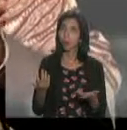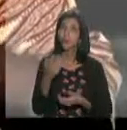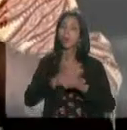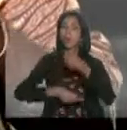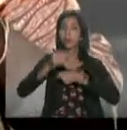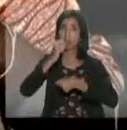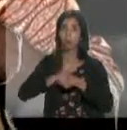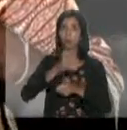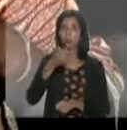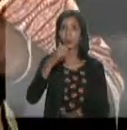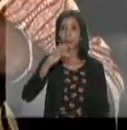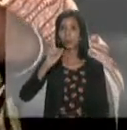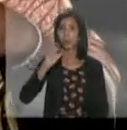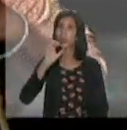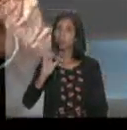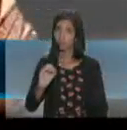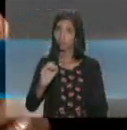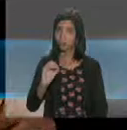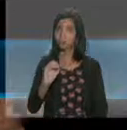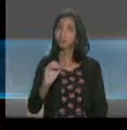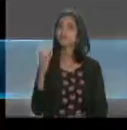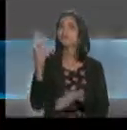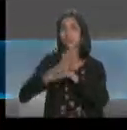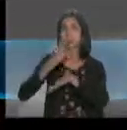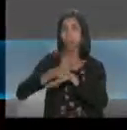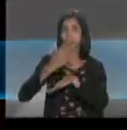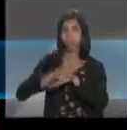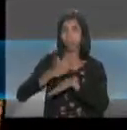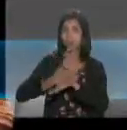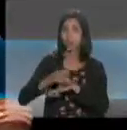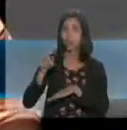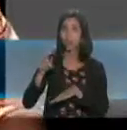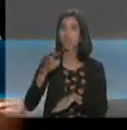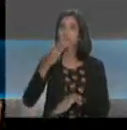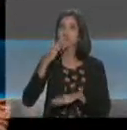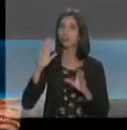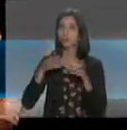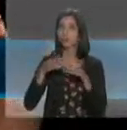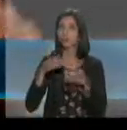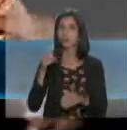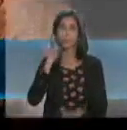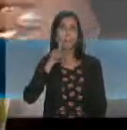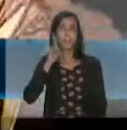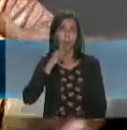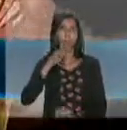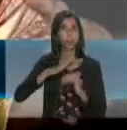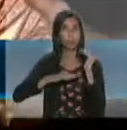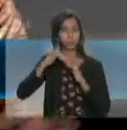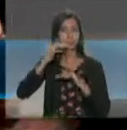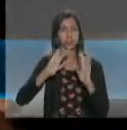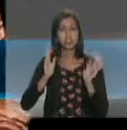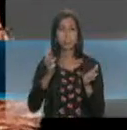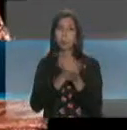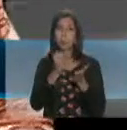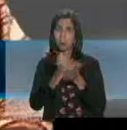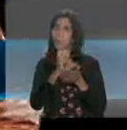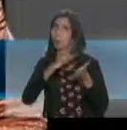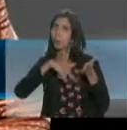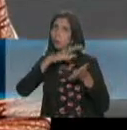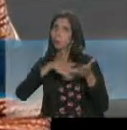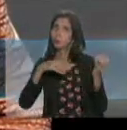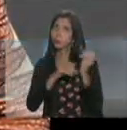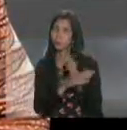em 1980. Terminou um treino no América profissional, eu já estava com um contrato profissional